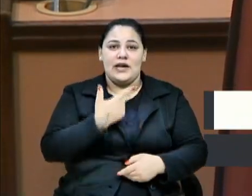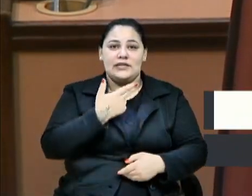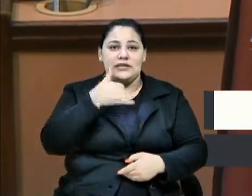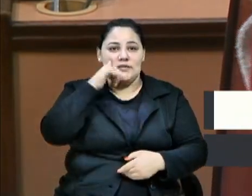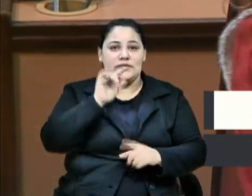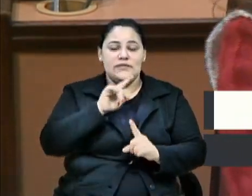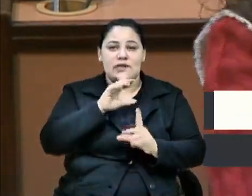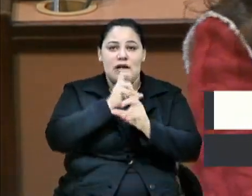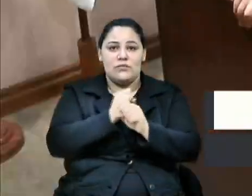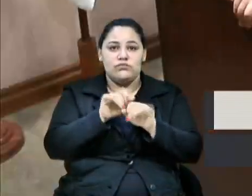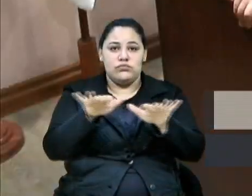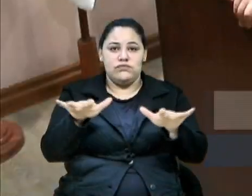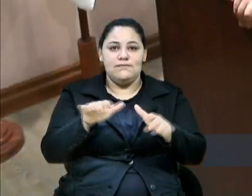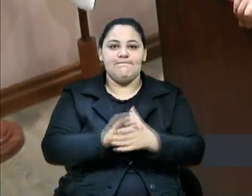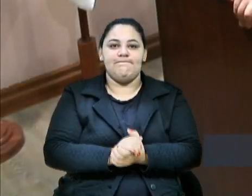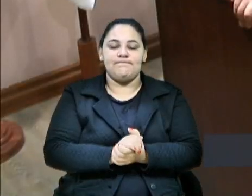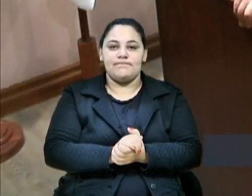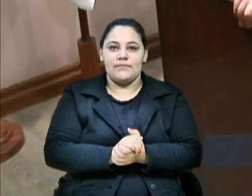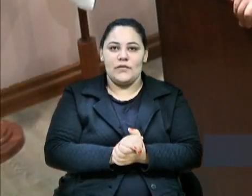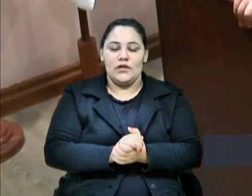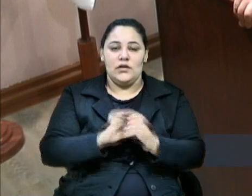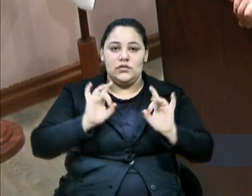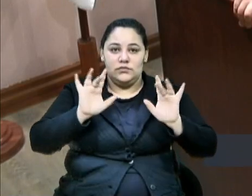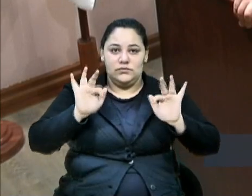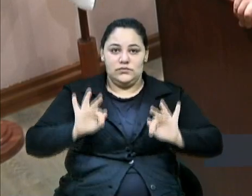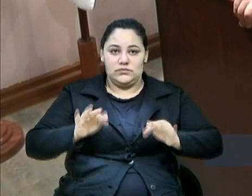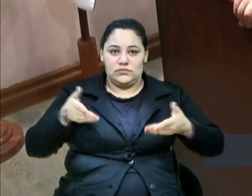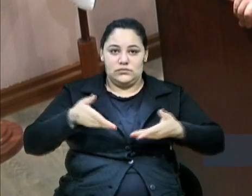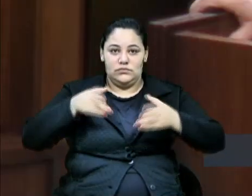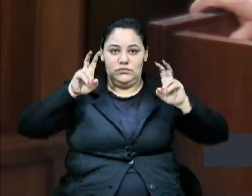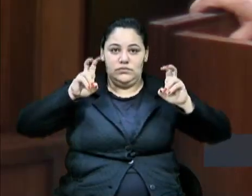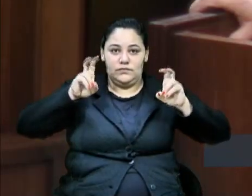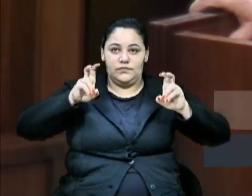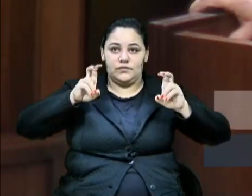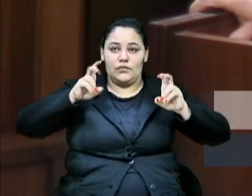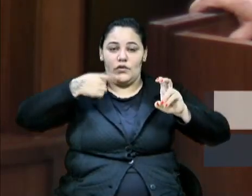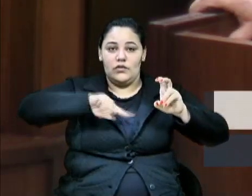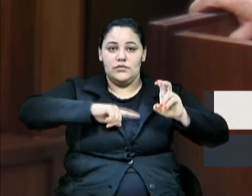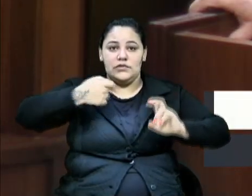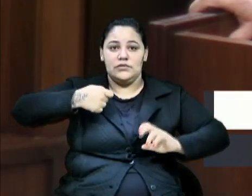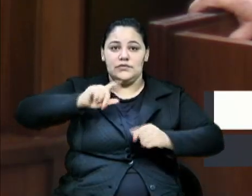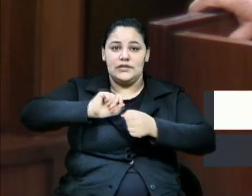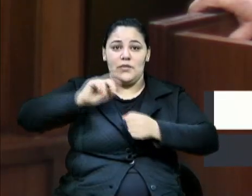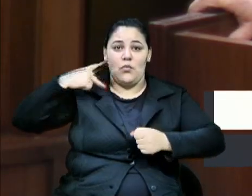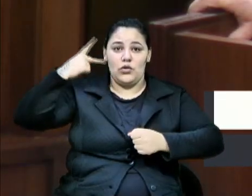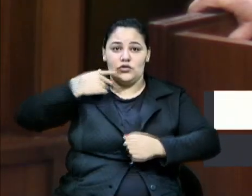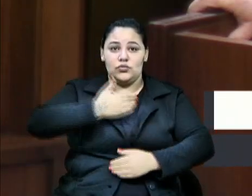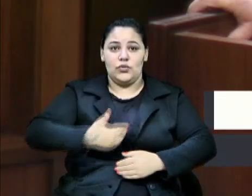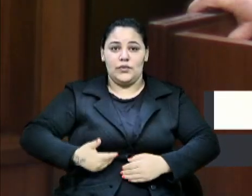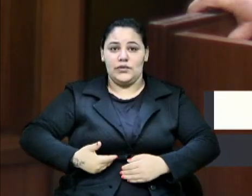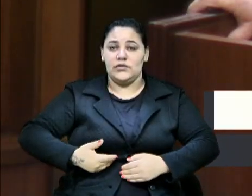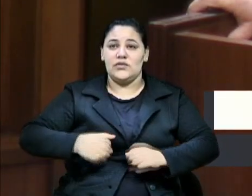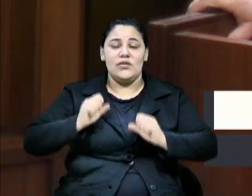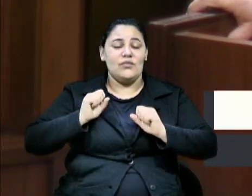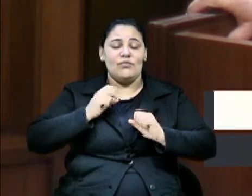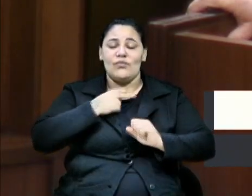é o lugar que mais se abandona animais. Uhum. Na Terceira Légua, onde o vereador Velocino conhece, e a minha família